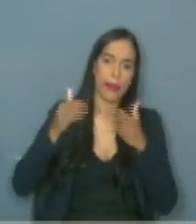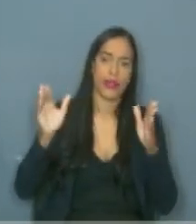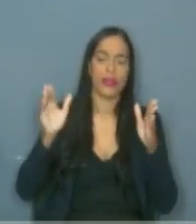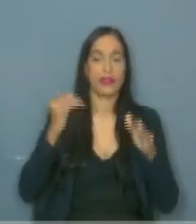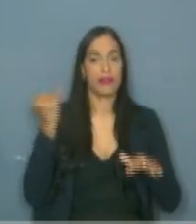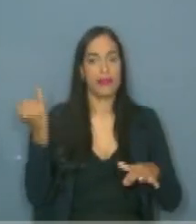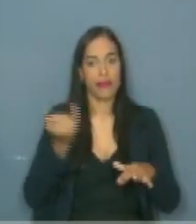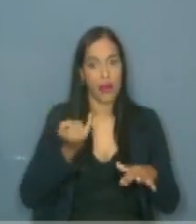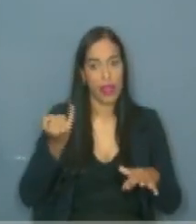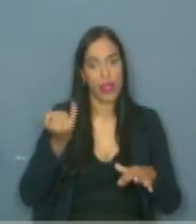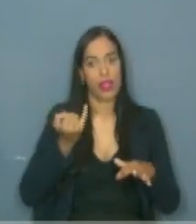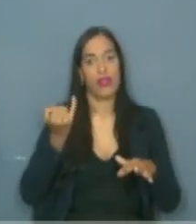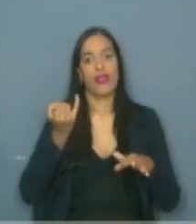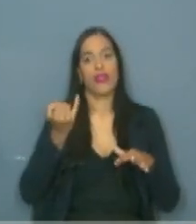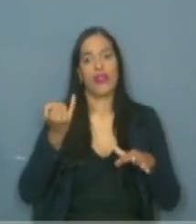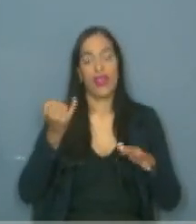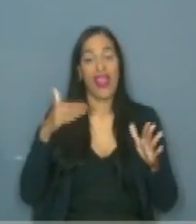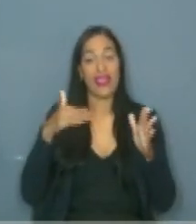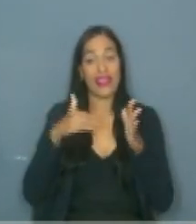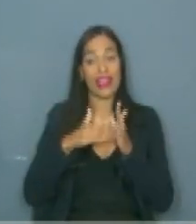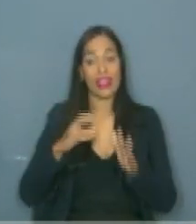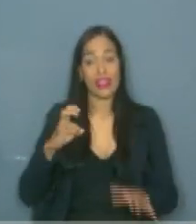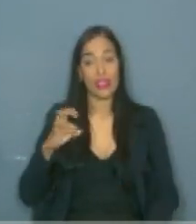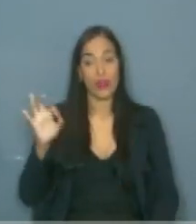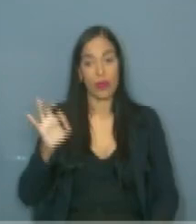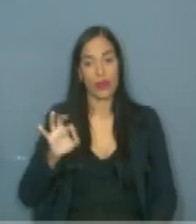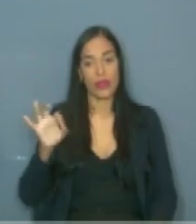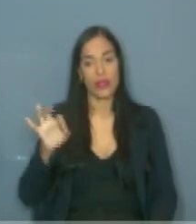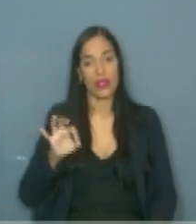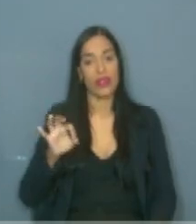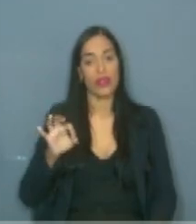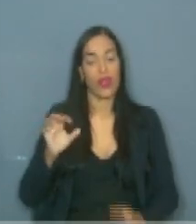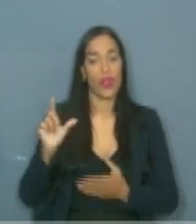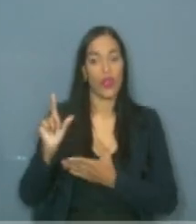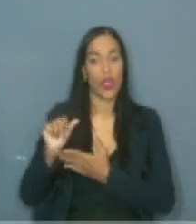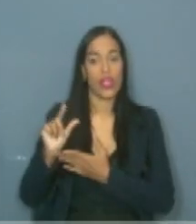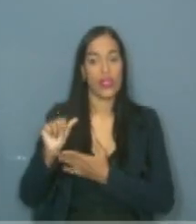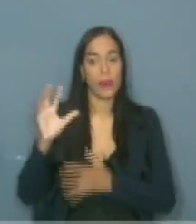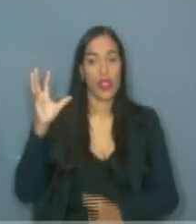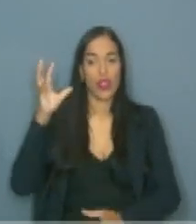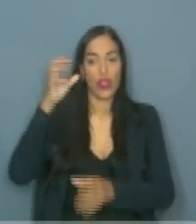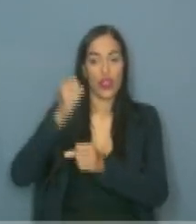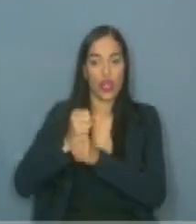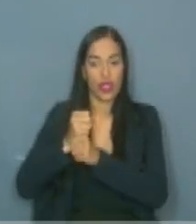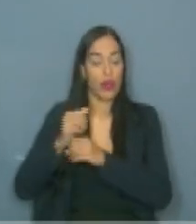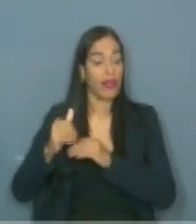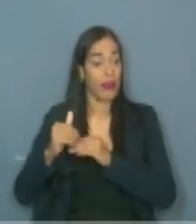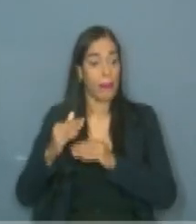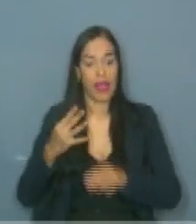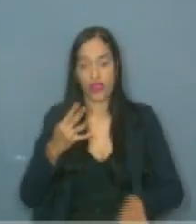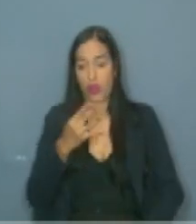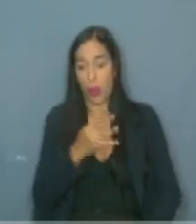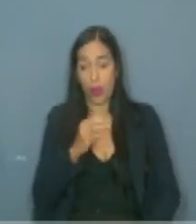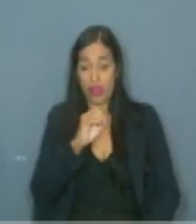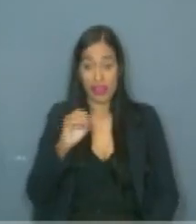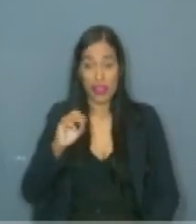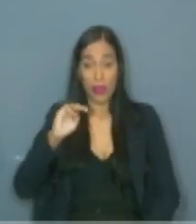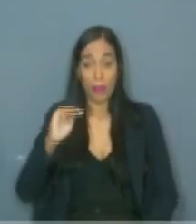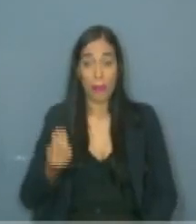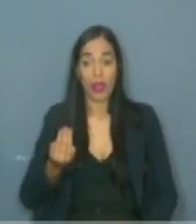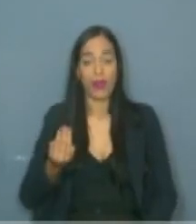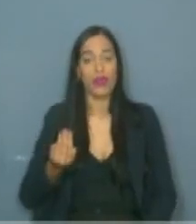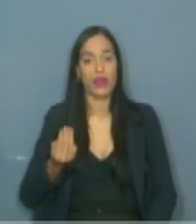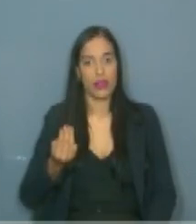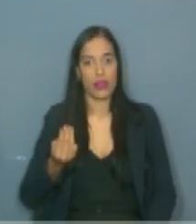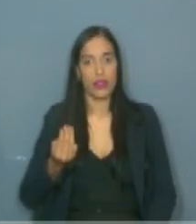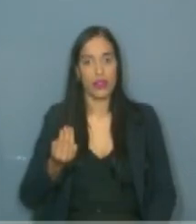sem perguntar para essa casa, até 5% do orçamento total. Isso dá mais de 400 milhões de reais.